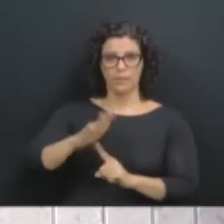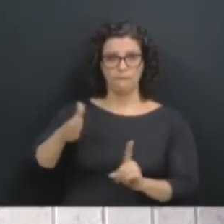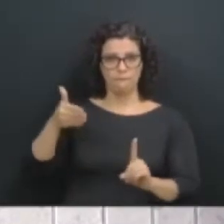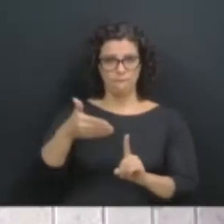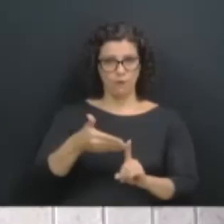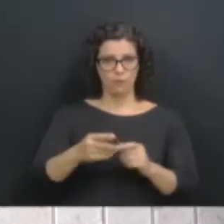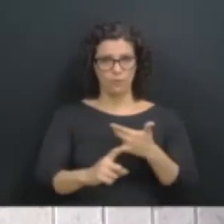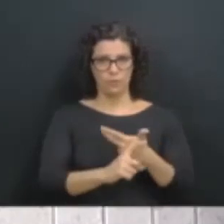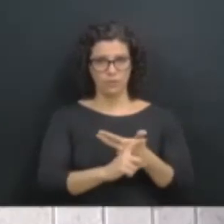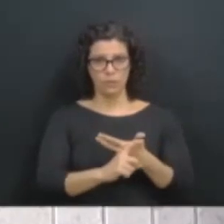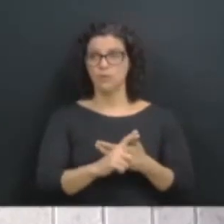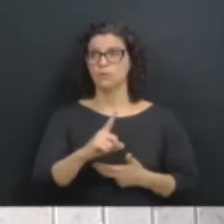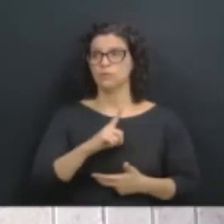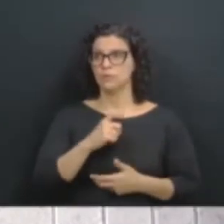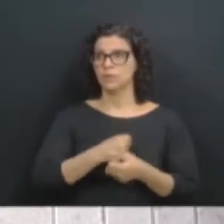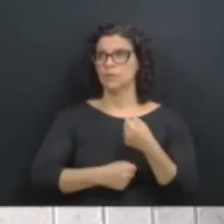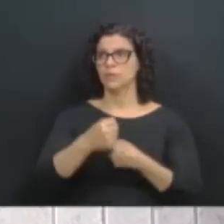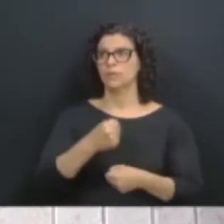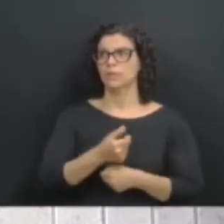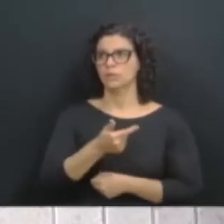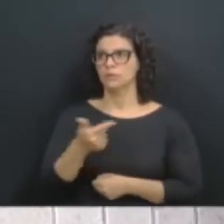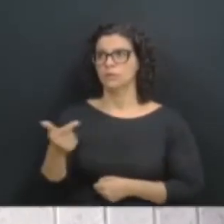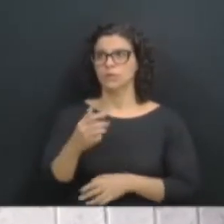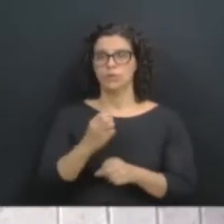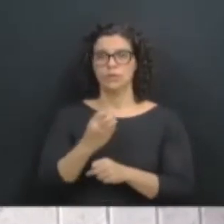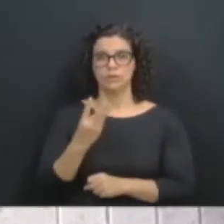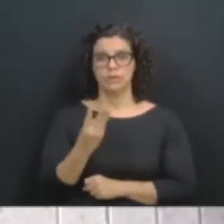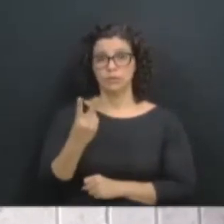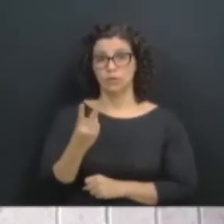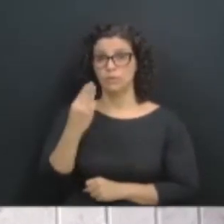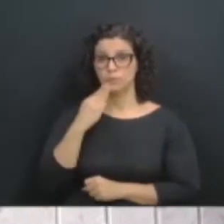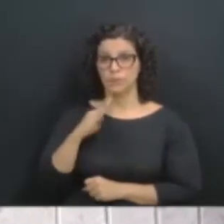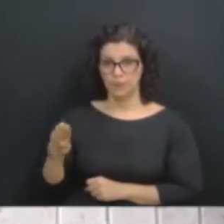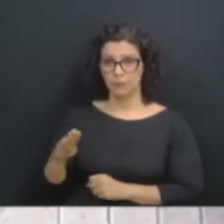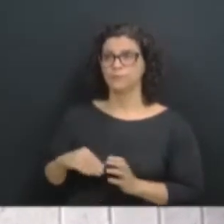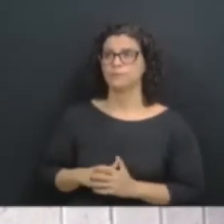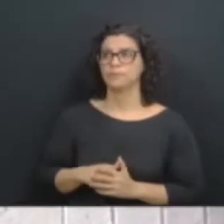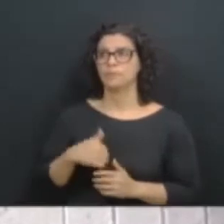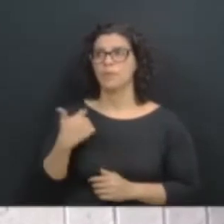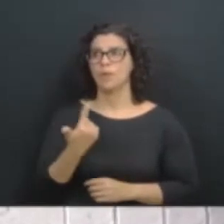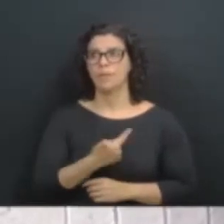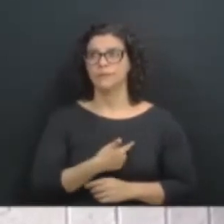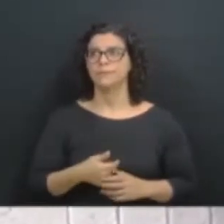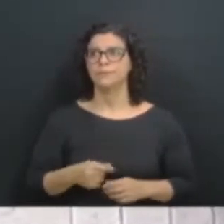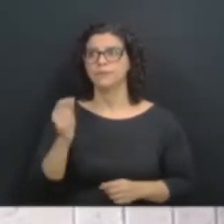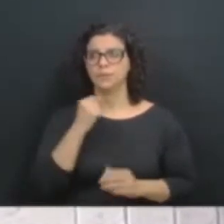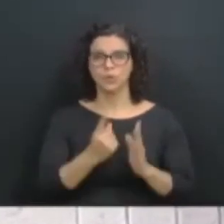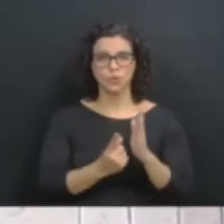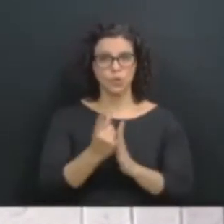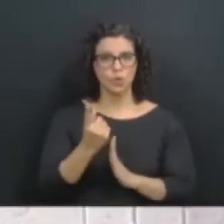para o Executivo, do ano de 2022, é de 32 bilhões. Mas foi um